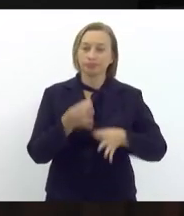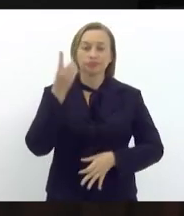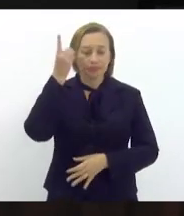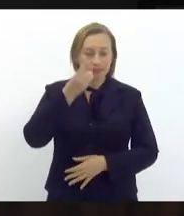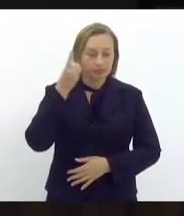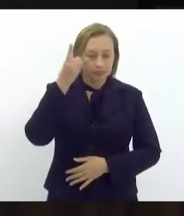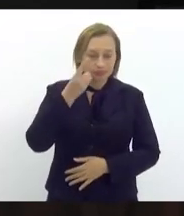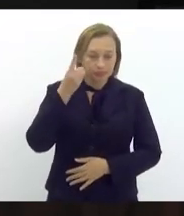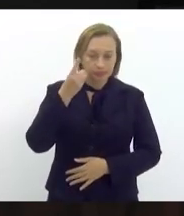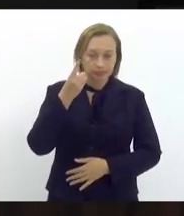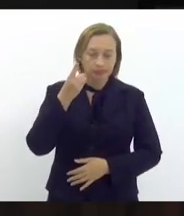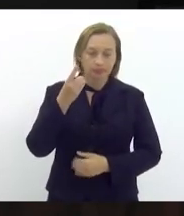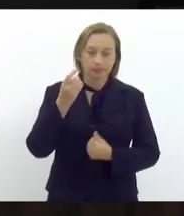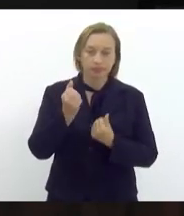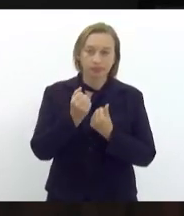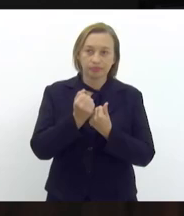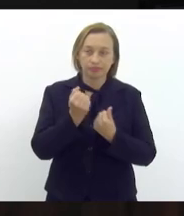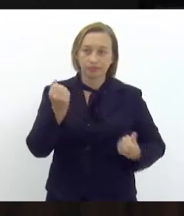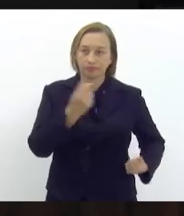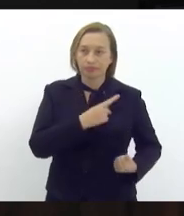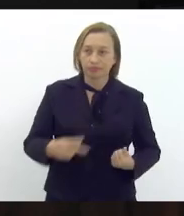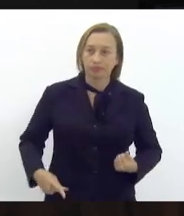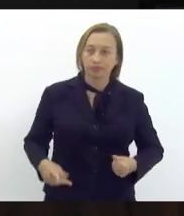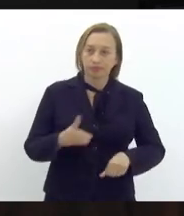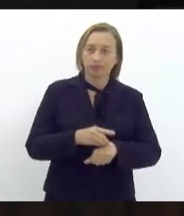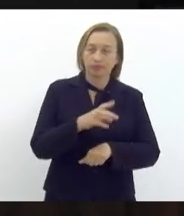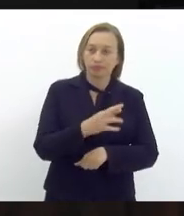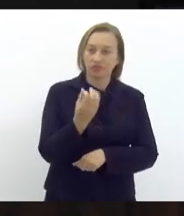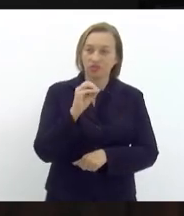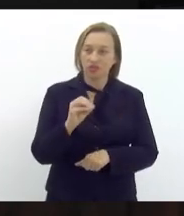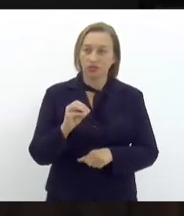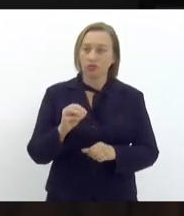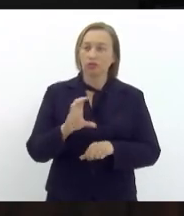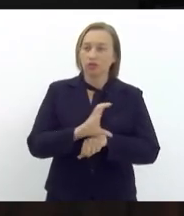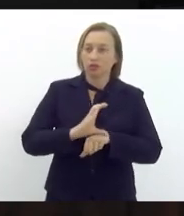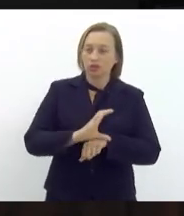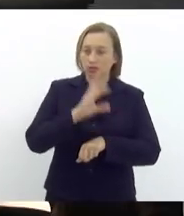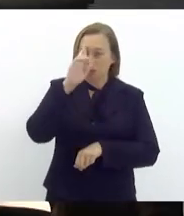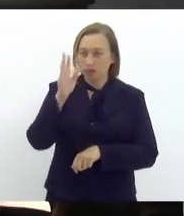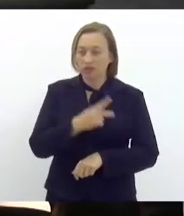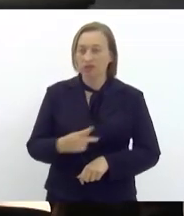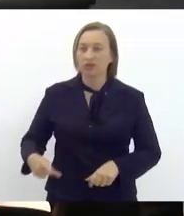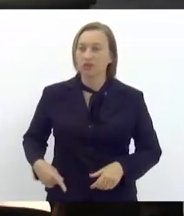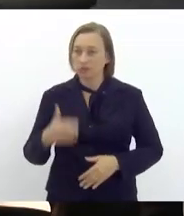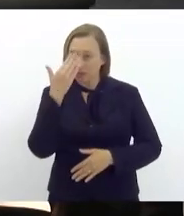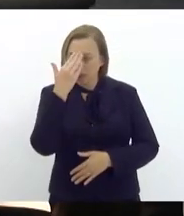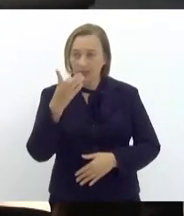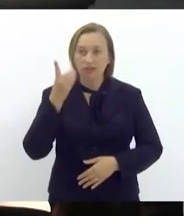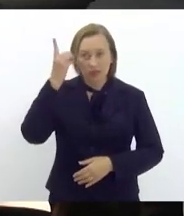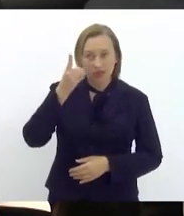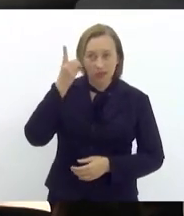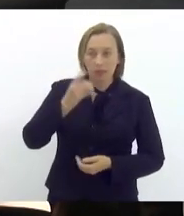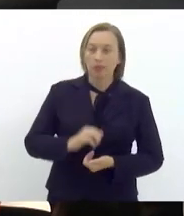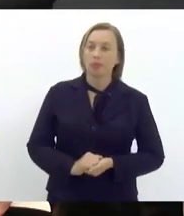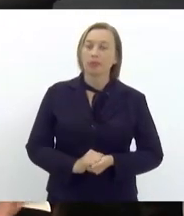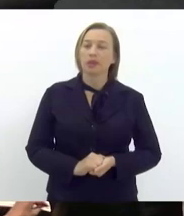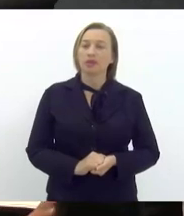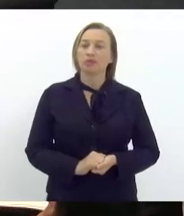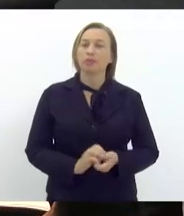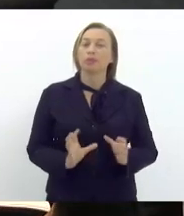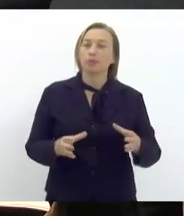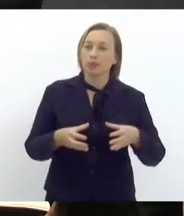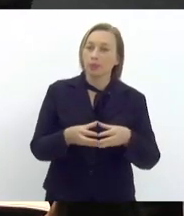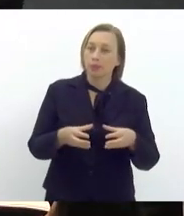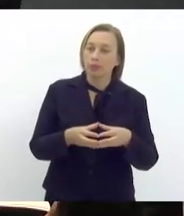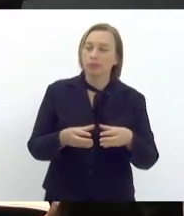justiça o nosso vice-presidente deputado doutor Serginho parecer pela constitucionalidade senhor presidente muito obrigado deputado para emitir parecer